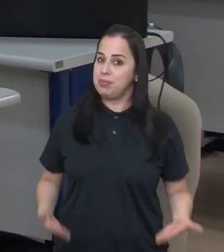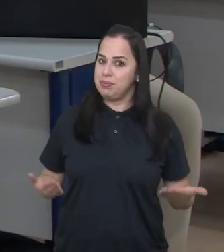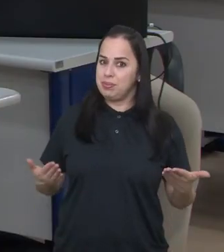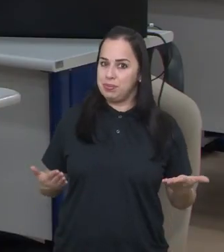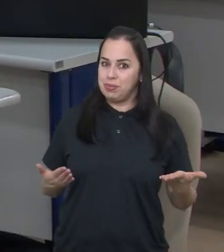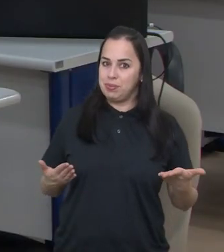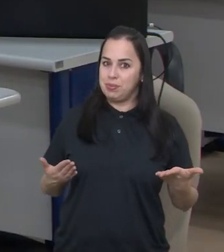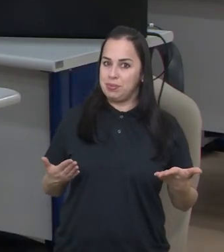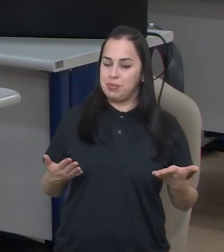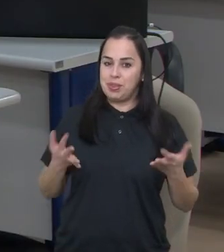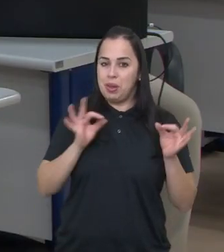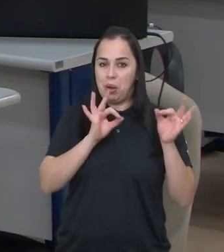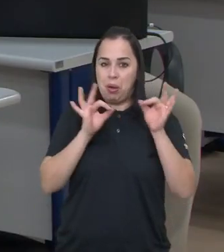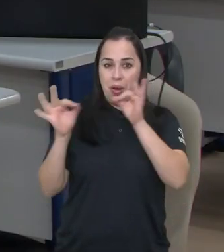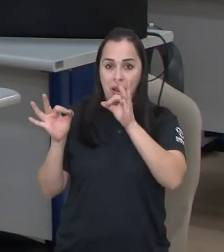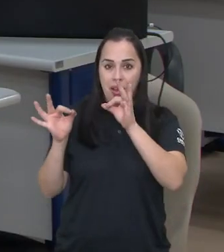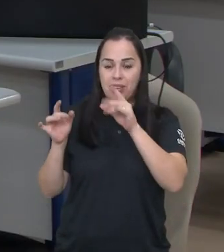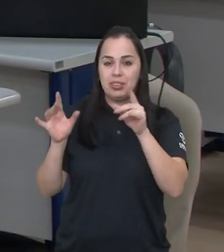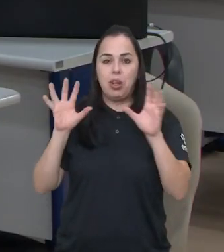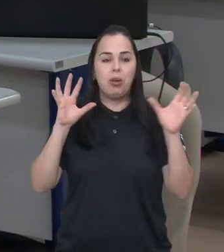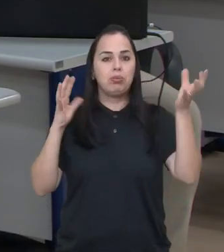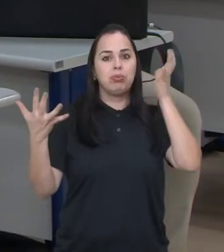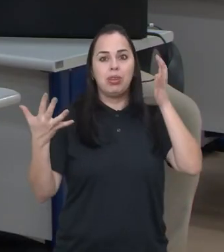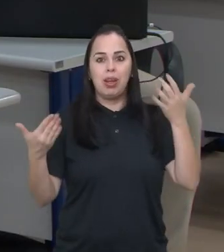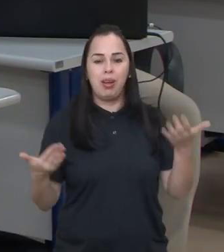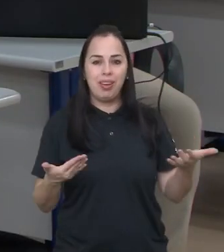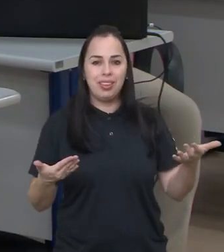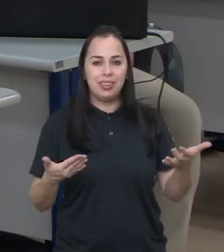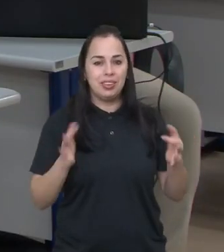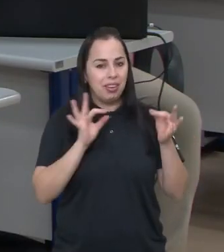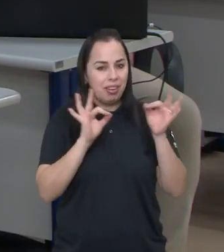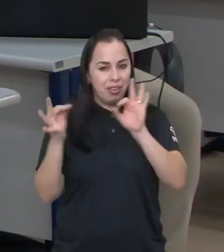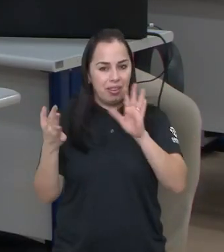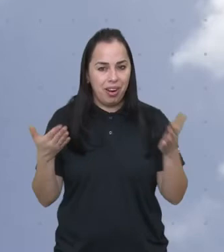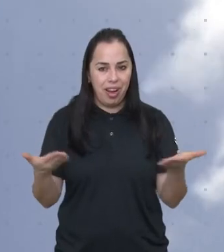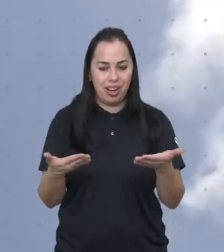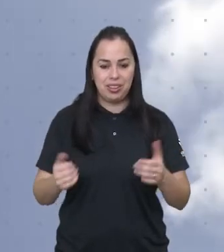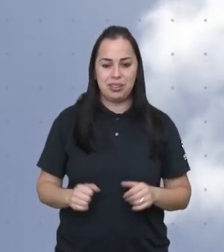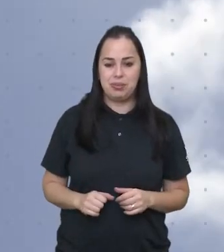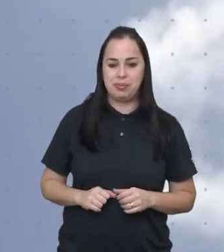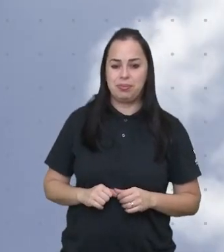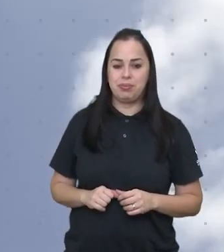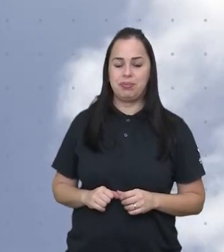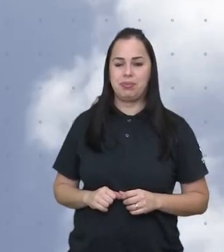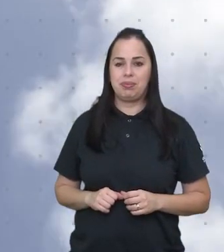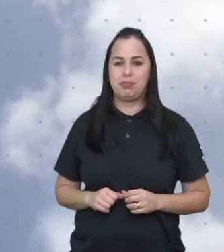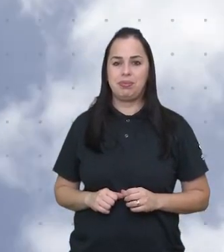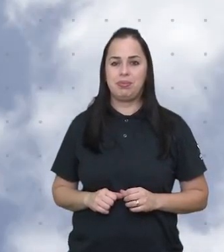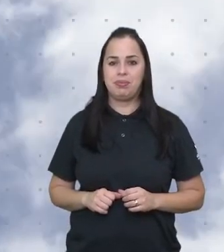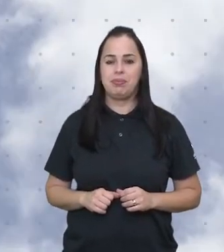E a gente segue para saber como vai ficar o tempo nesta quinta. Isso a gente confere agora.